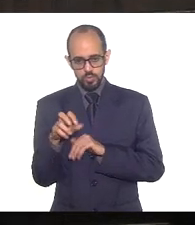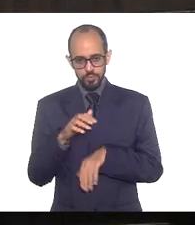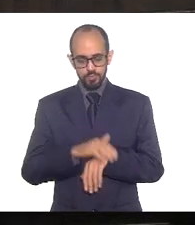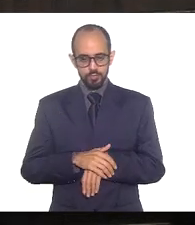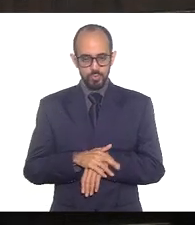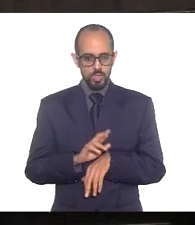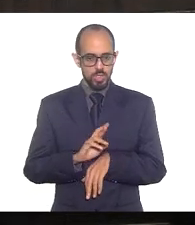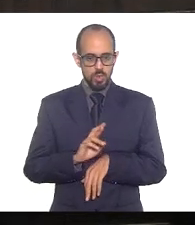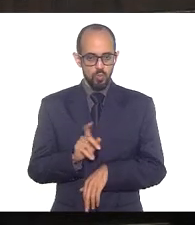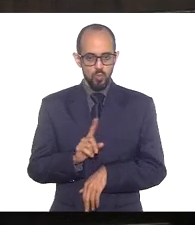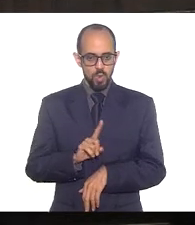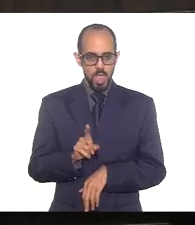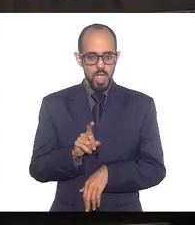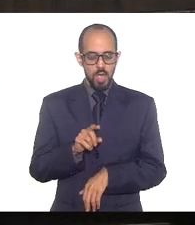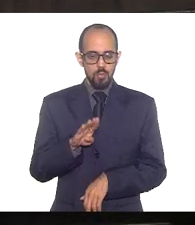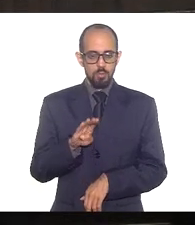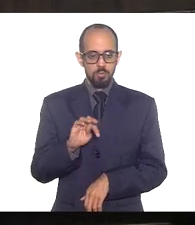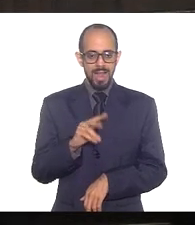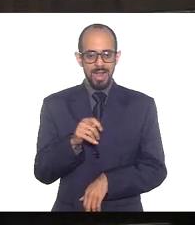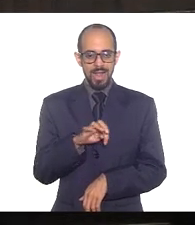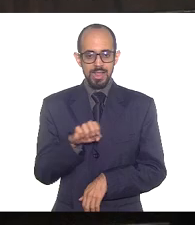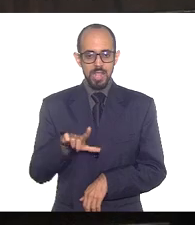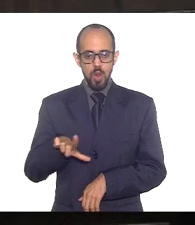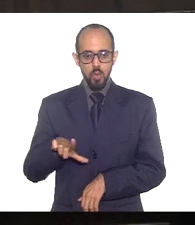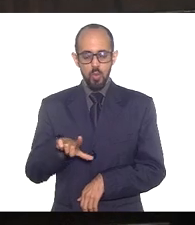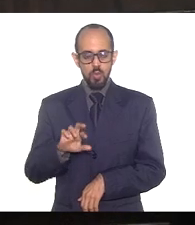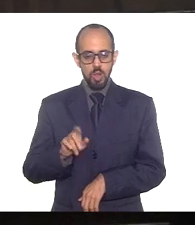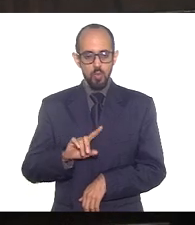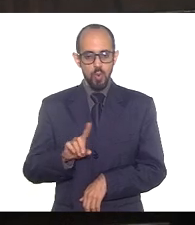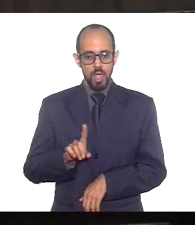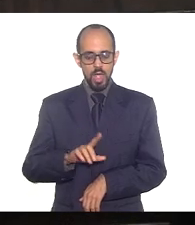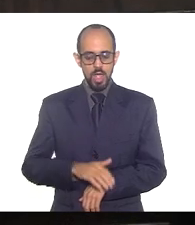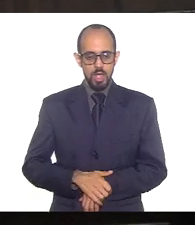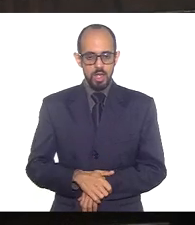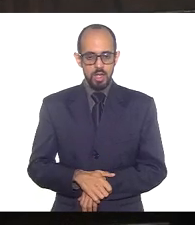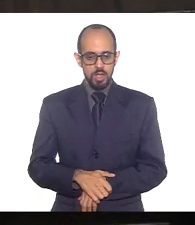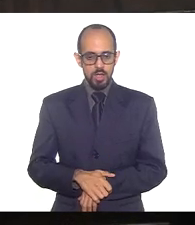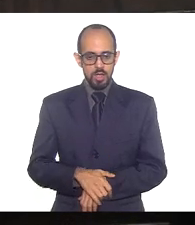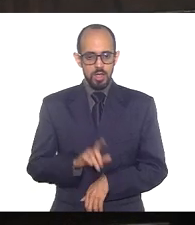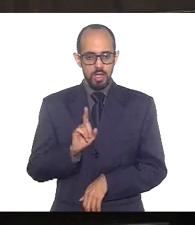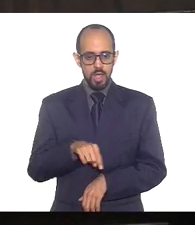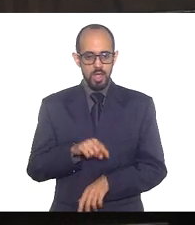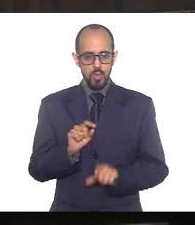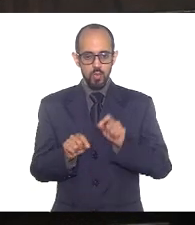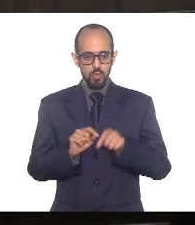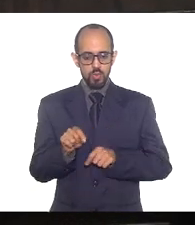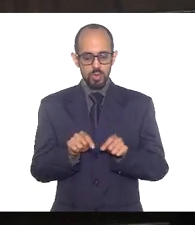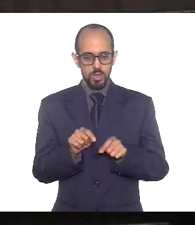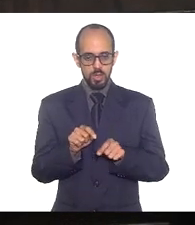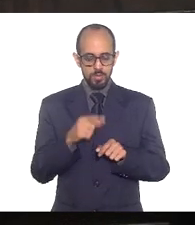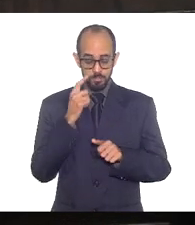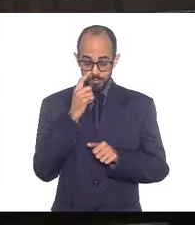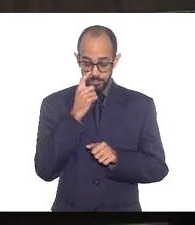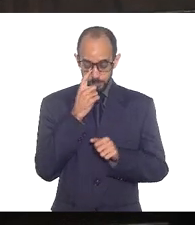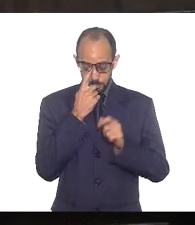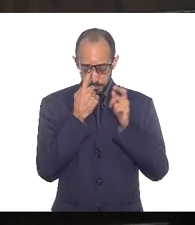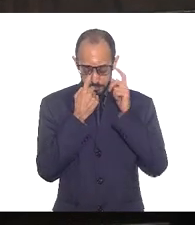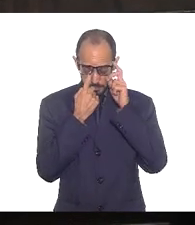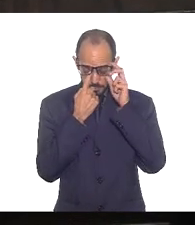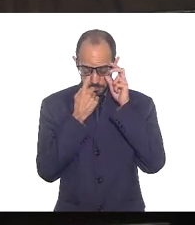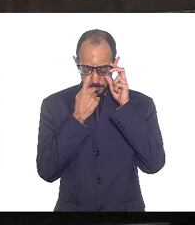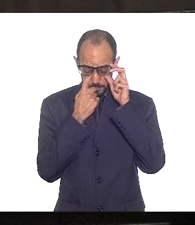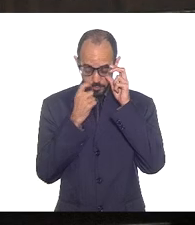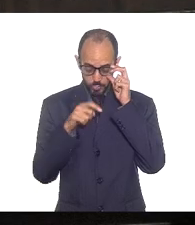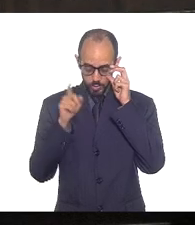nenhum bacalhau mais uma vez Deputado Marcelo seu título foi a forma que se